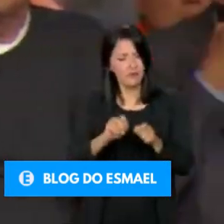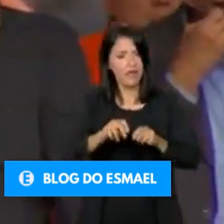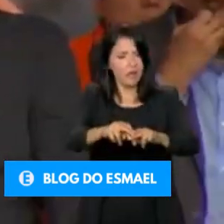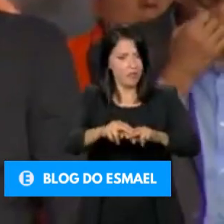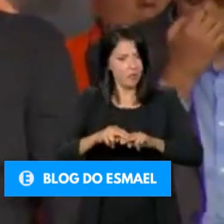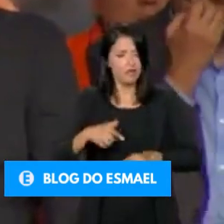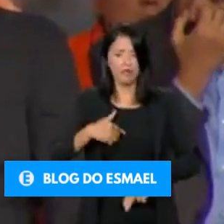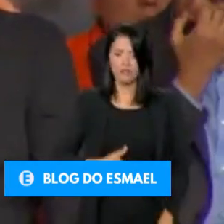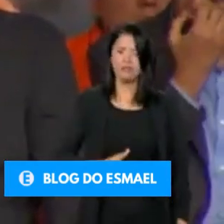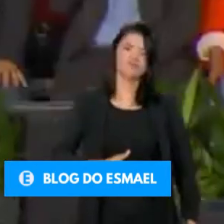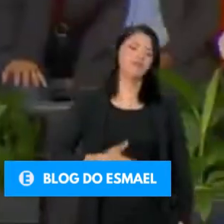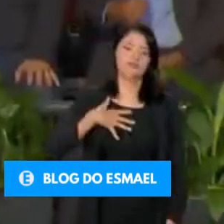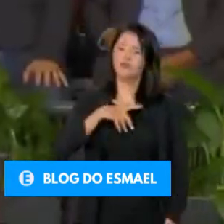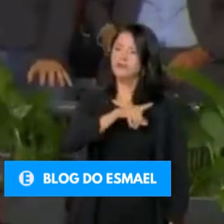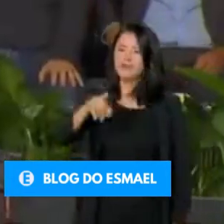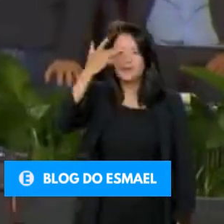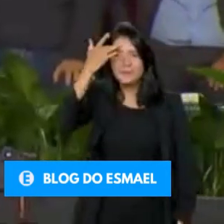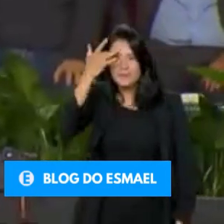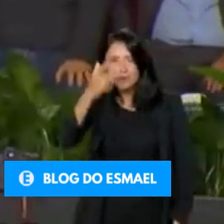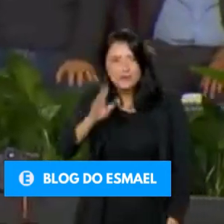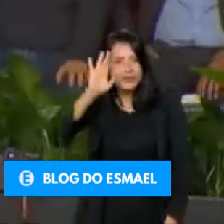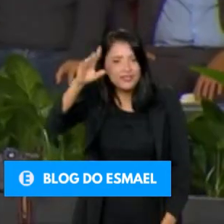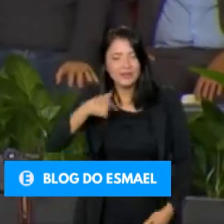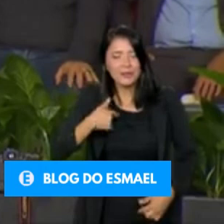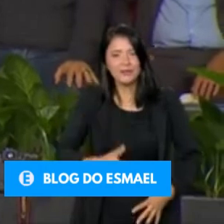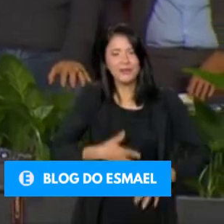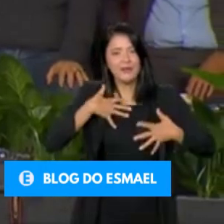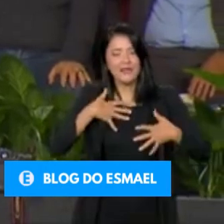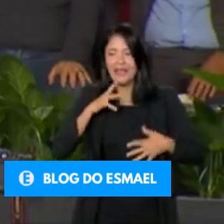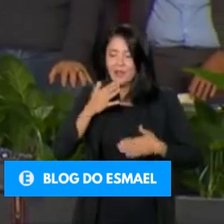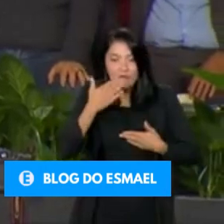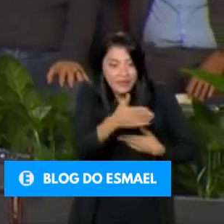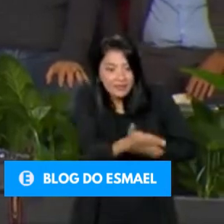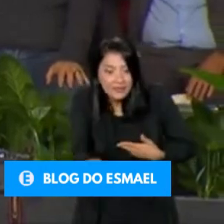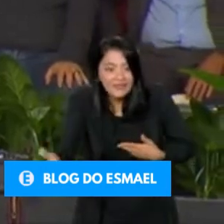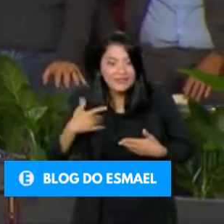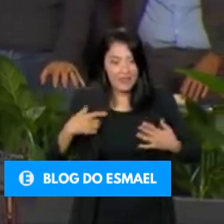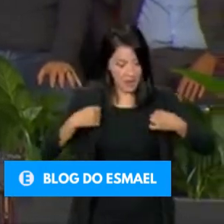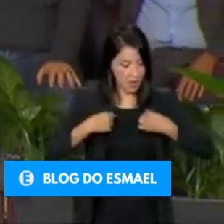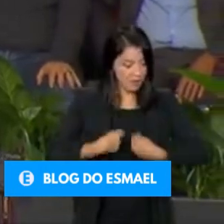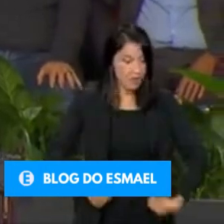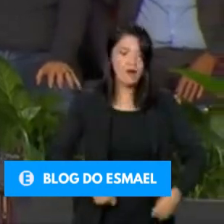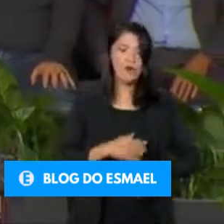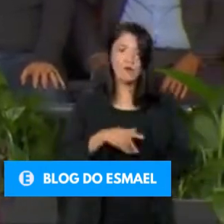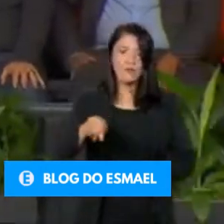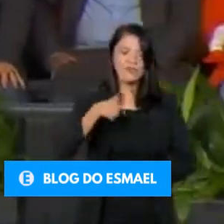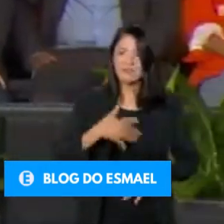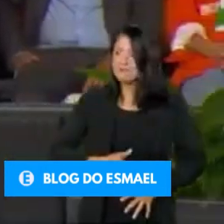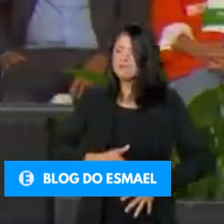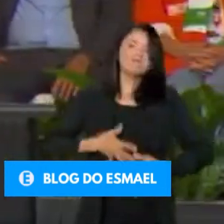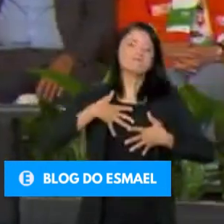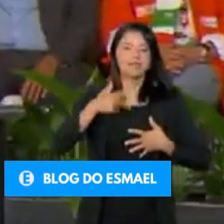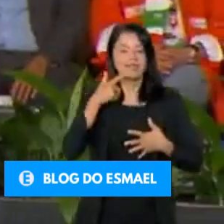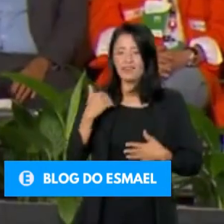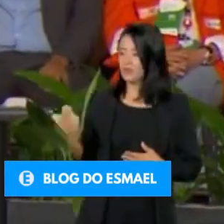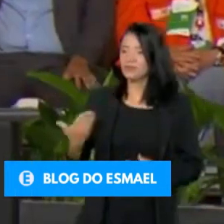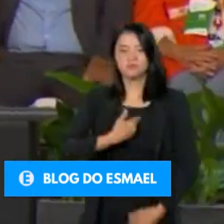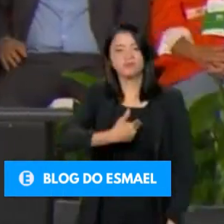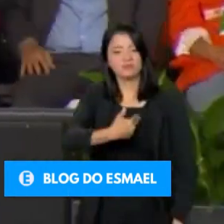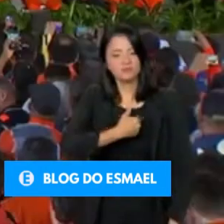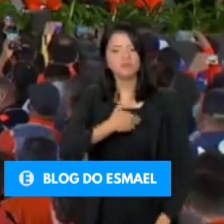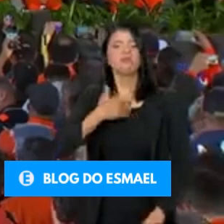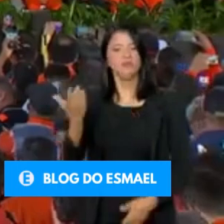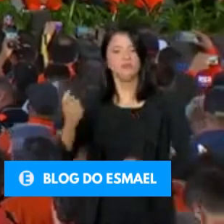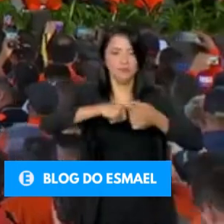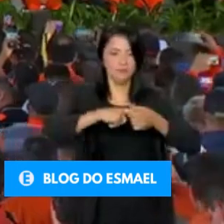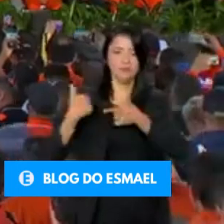estou orgulhoso. Vocês não têm noção do orgulho de eu estar aqui na frente de vocês com essa roupa. Vocês não têm orgulho de eu estar aqui na frente dos companheiros que